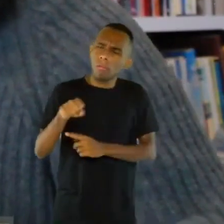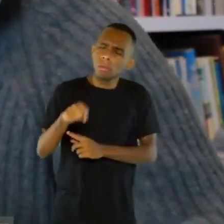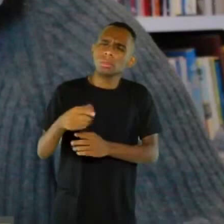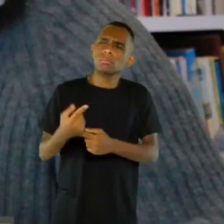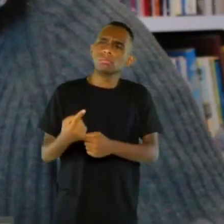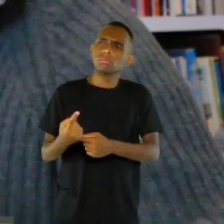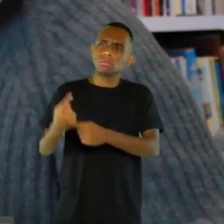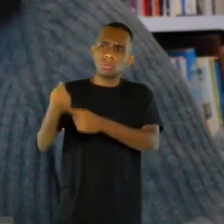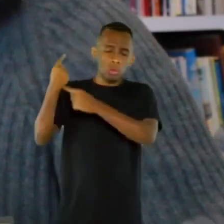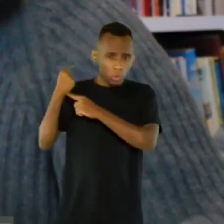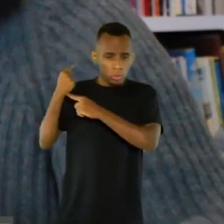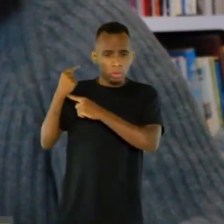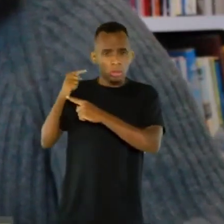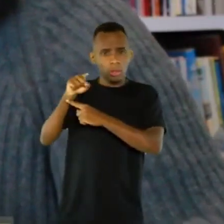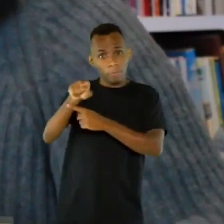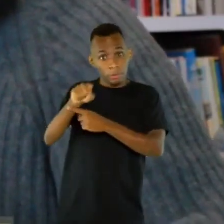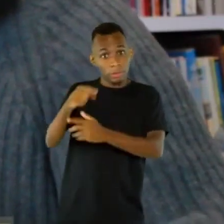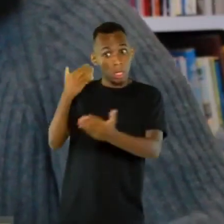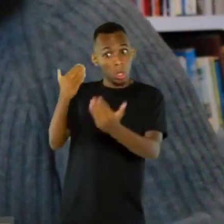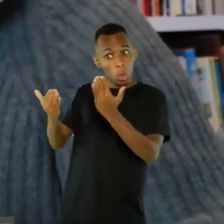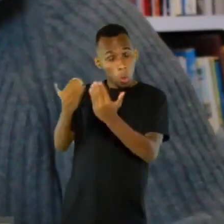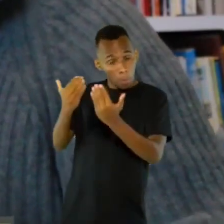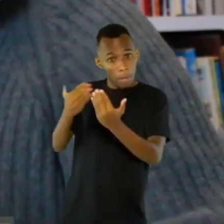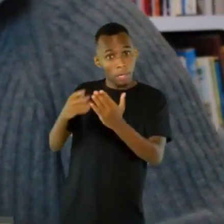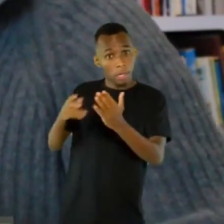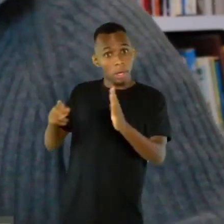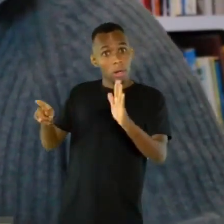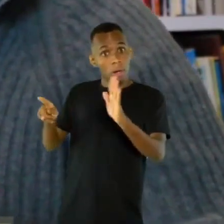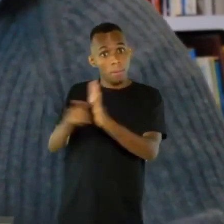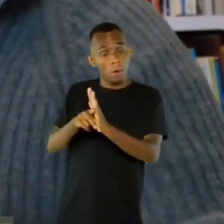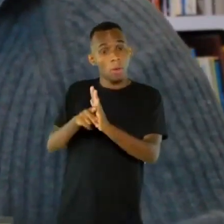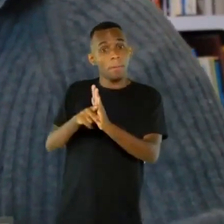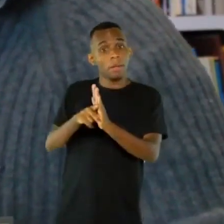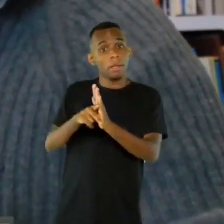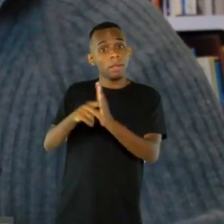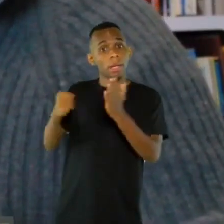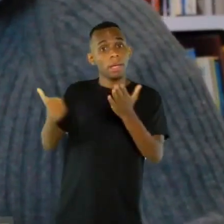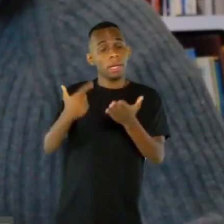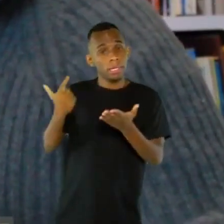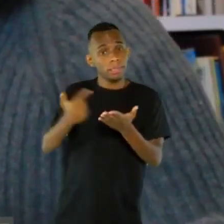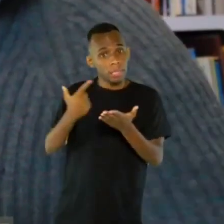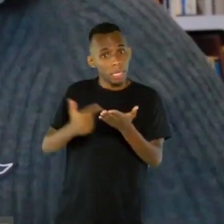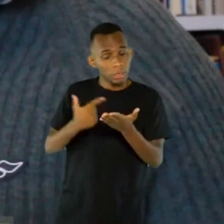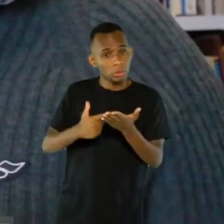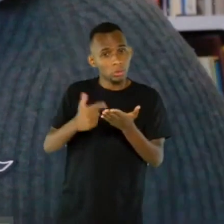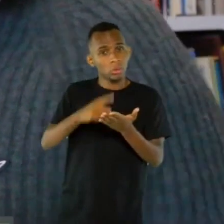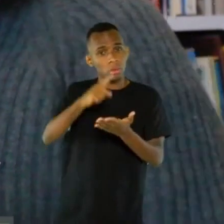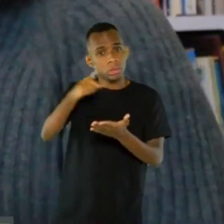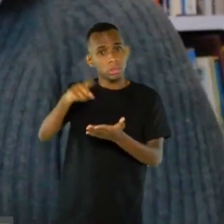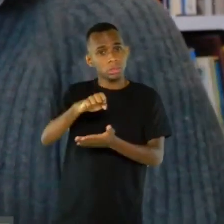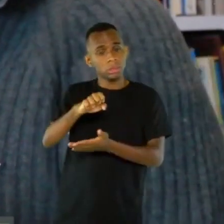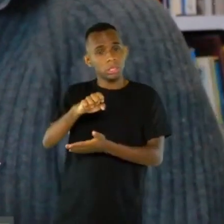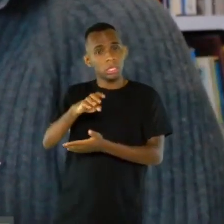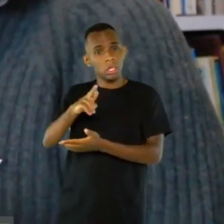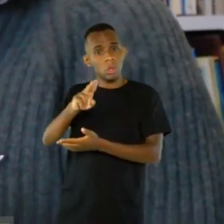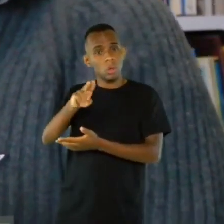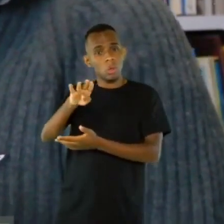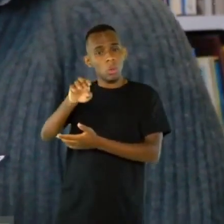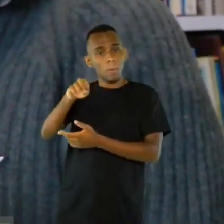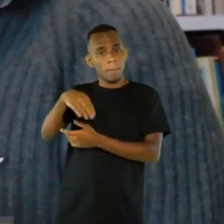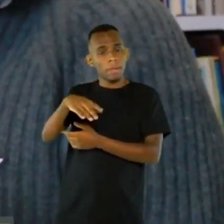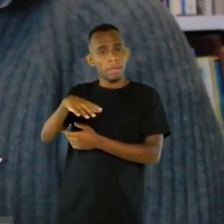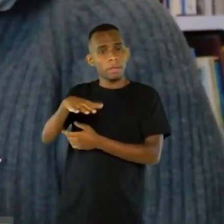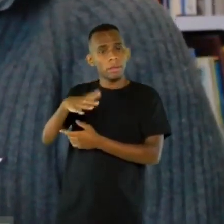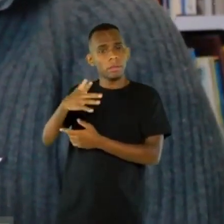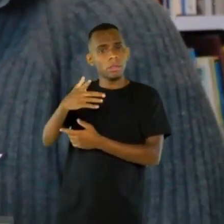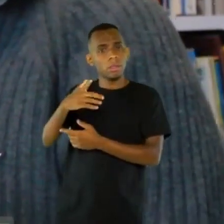tá? Comparada muito à literatura do Zé Rubem Fonseca. Eu nunca achei só porque trata do mesmo